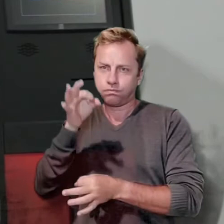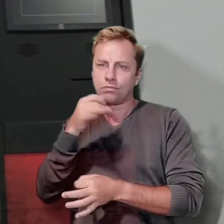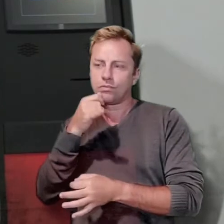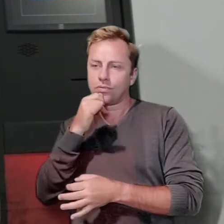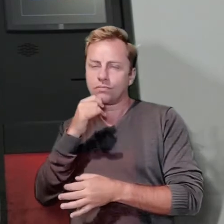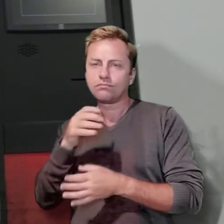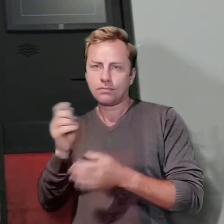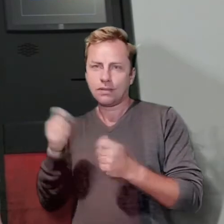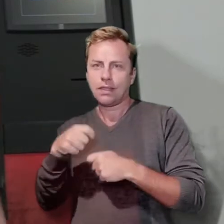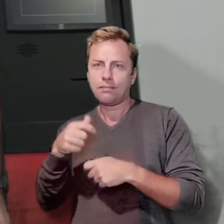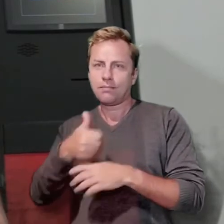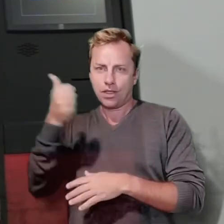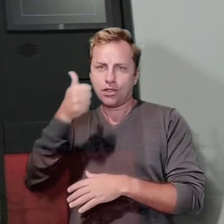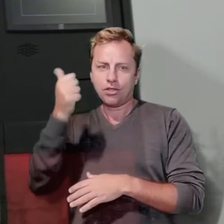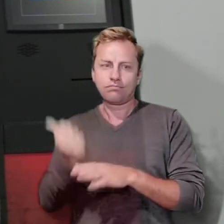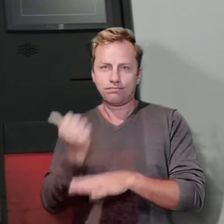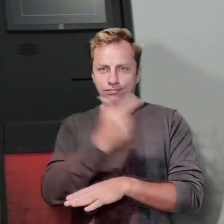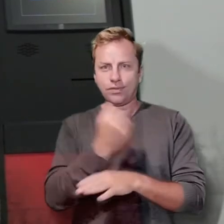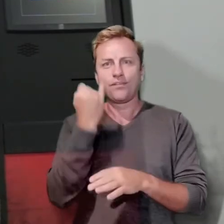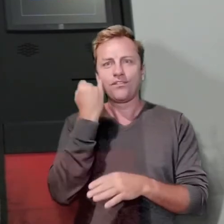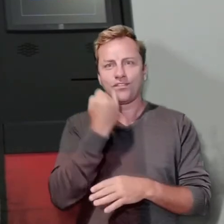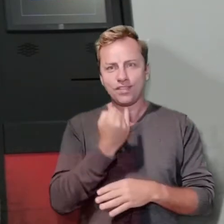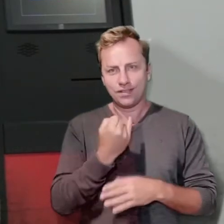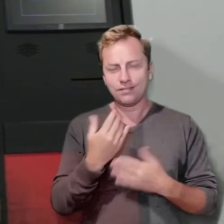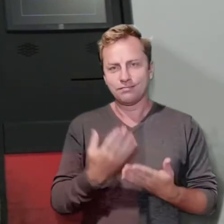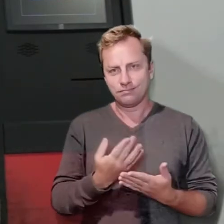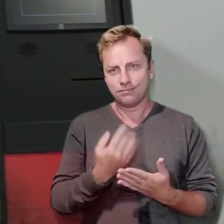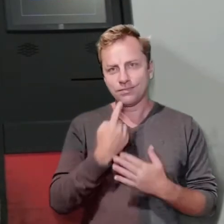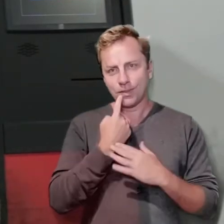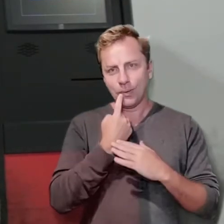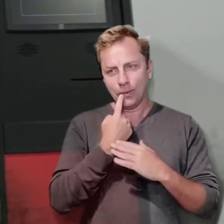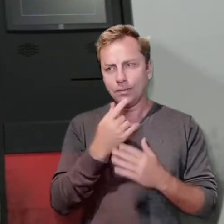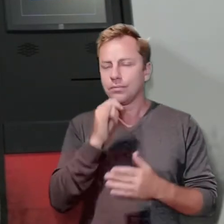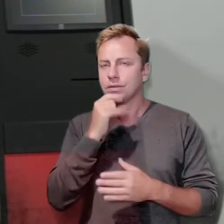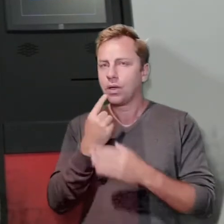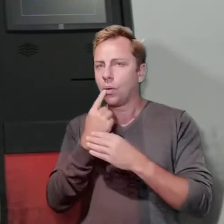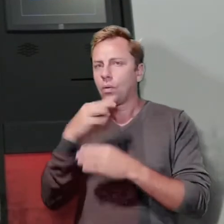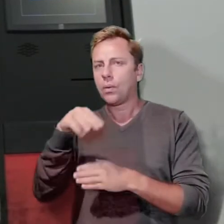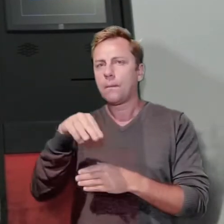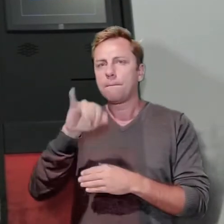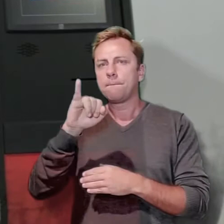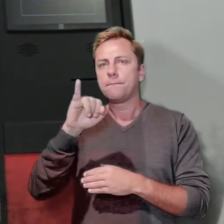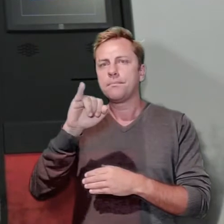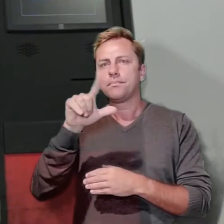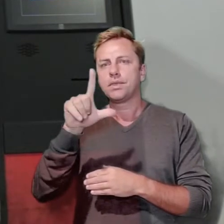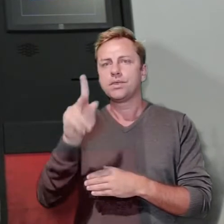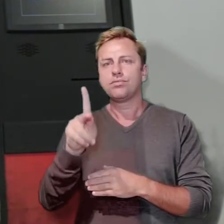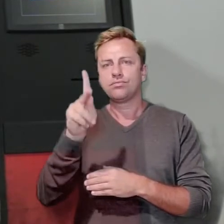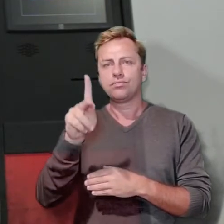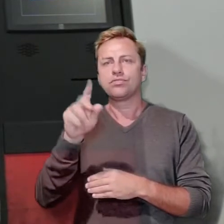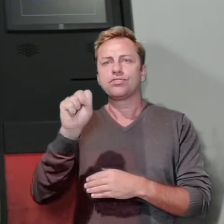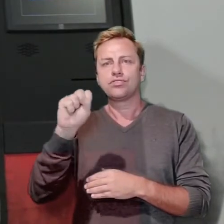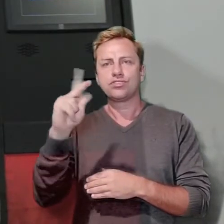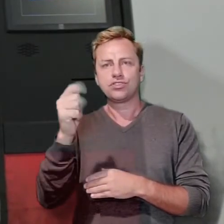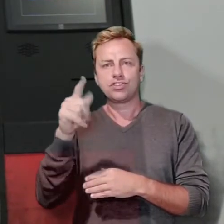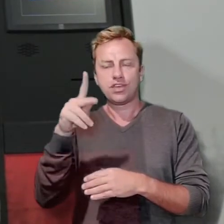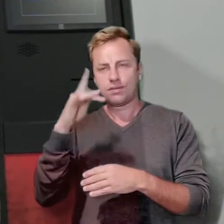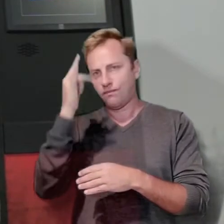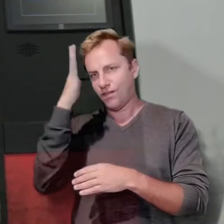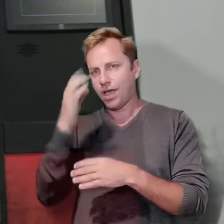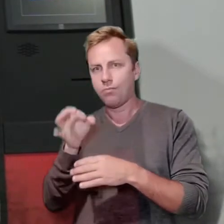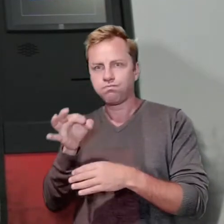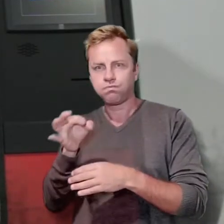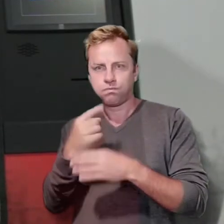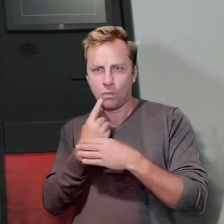grosso, você gasta menos energia, é mais fácil você aspirar, por exemplo, um milkshake num canudo grosso do que num canudo